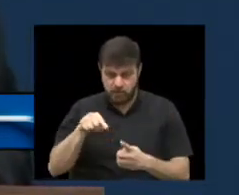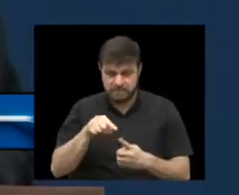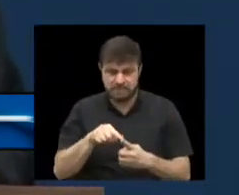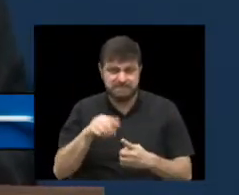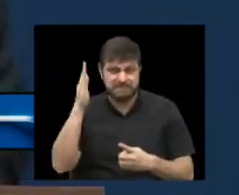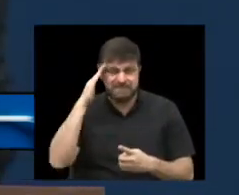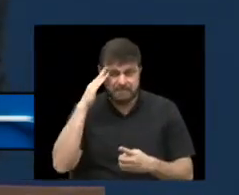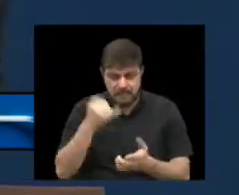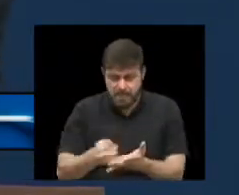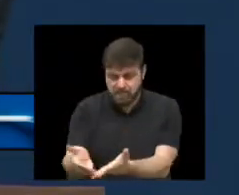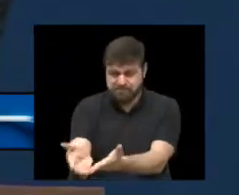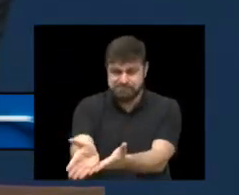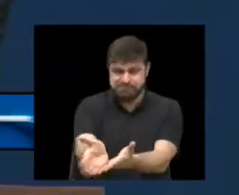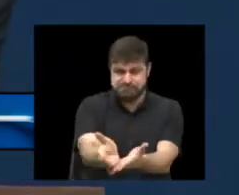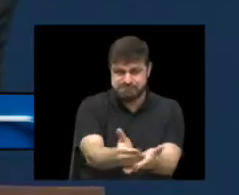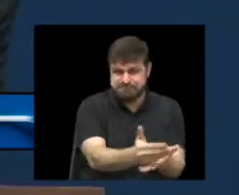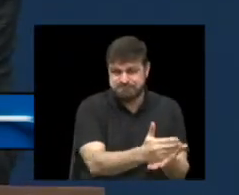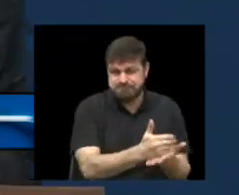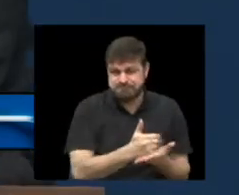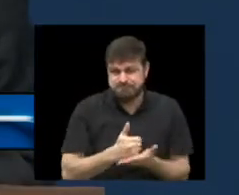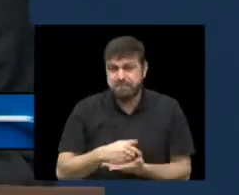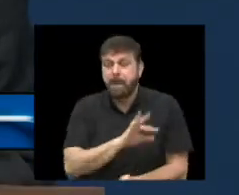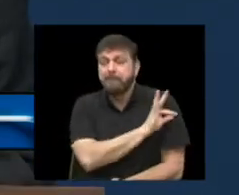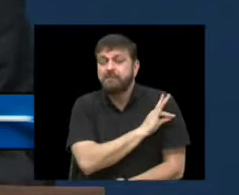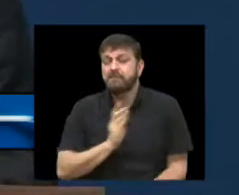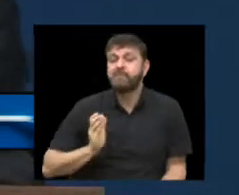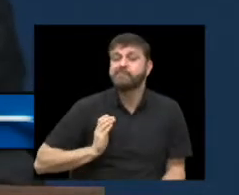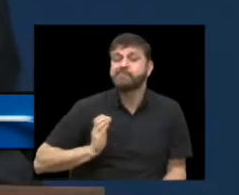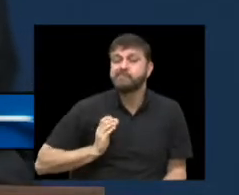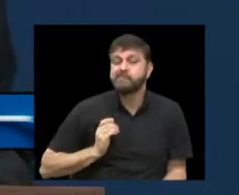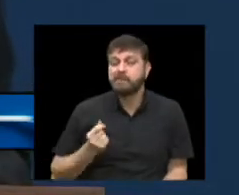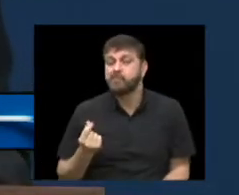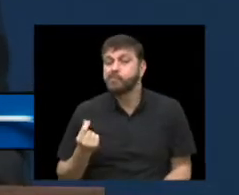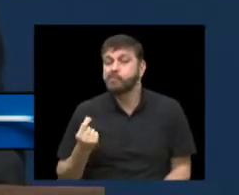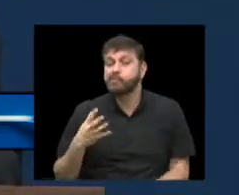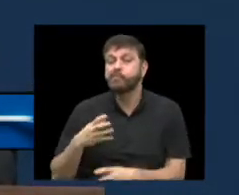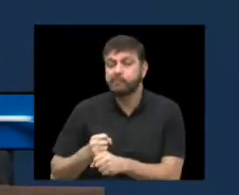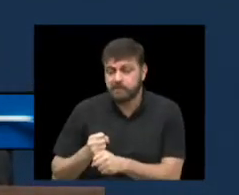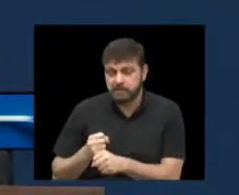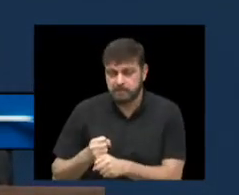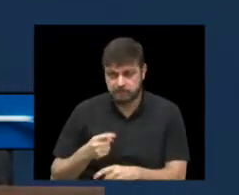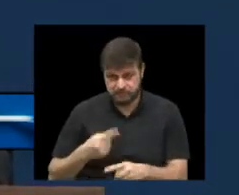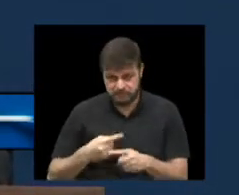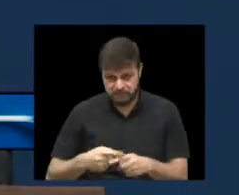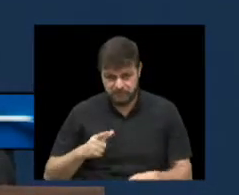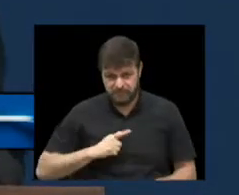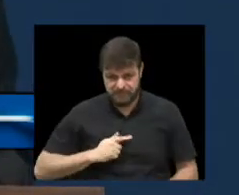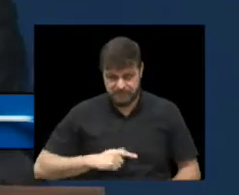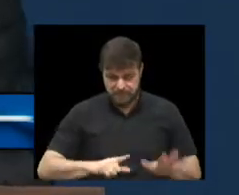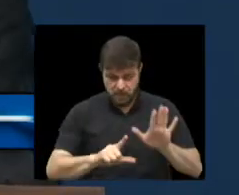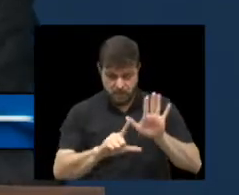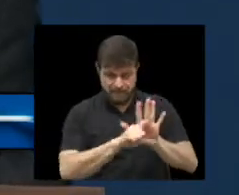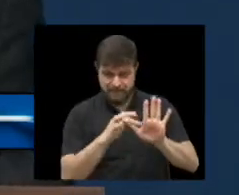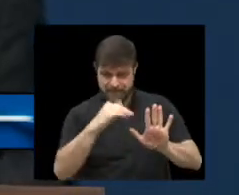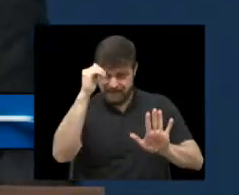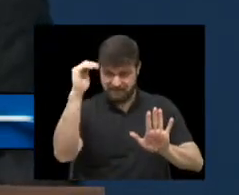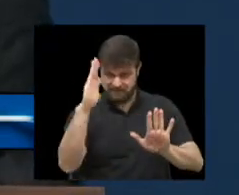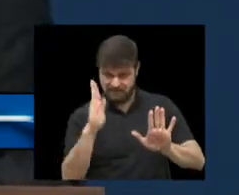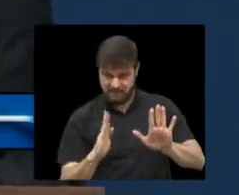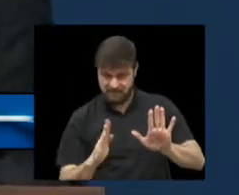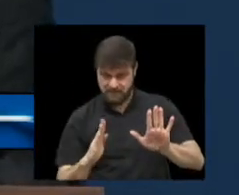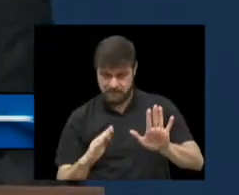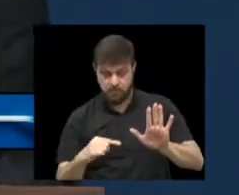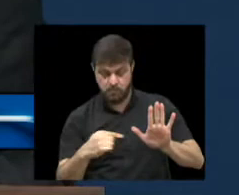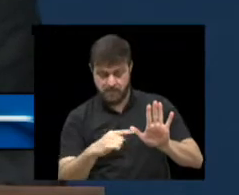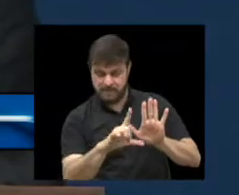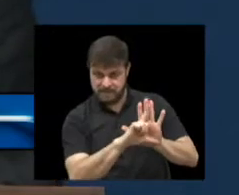receita. Porque a lei orçamentária, segundo a lei federal 4.320, ela diz